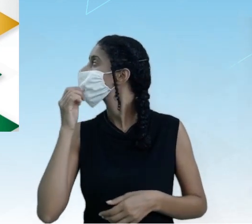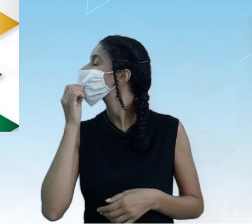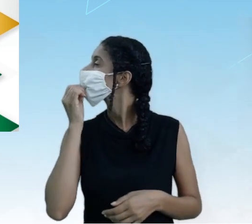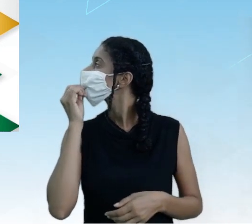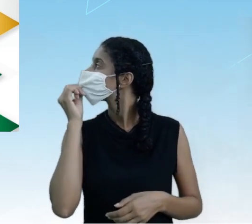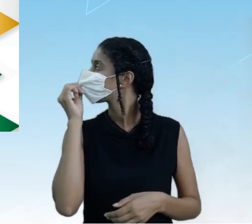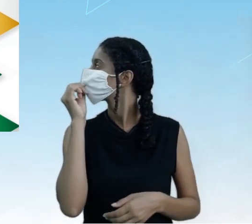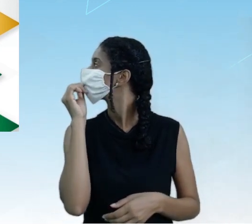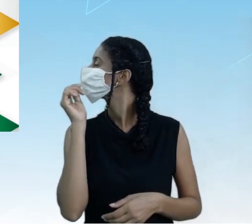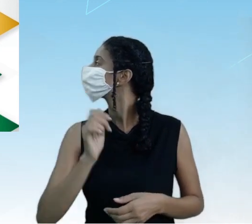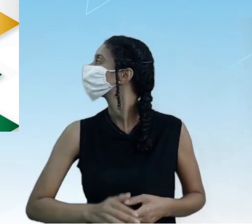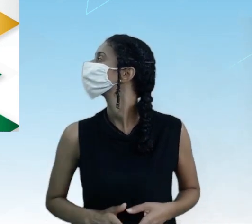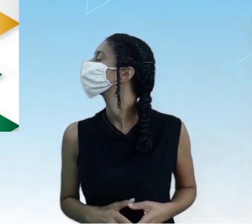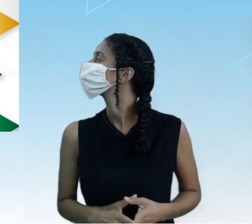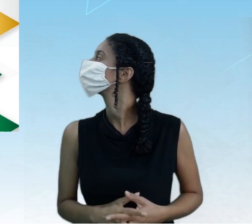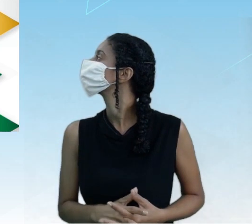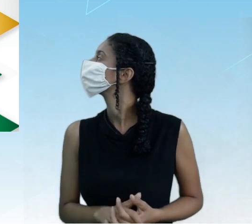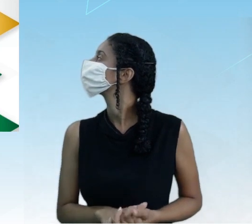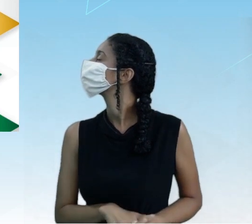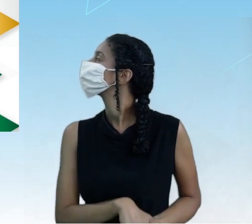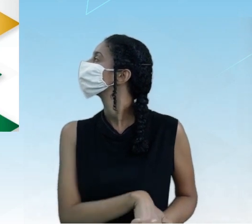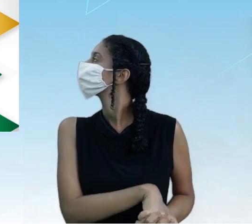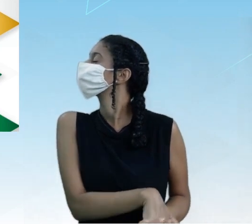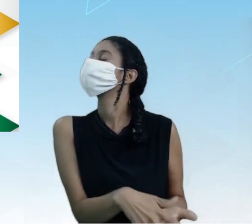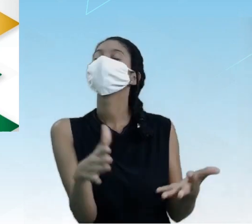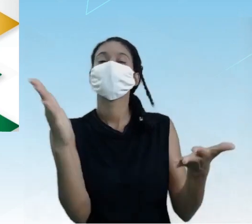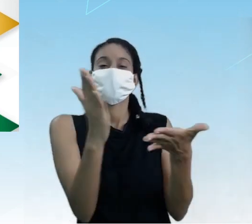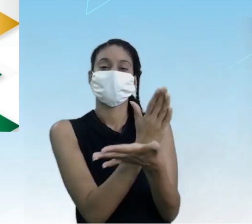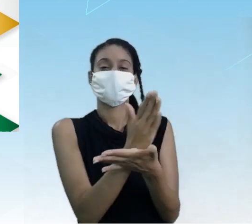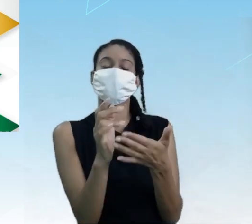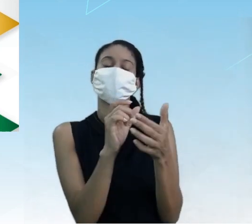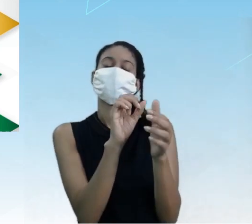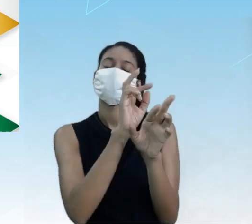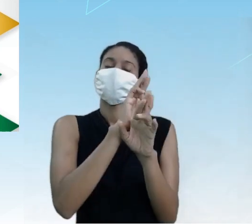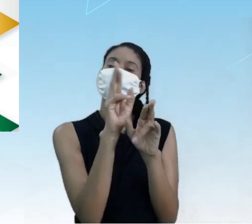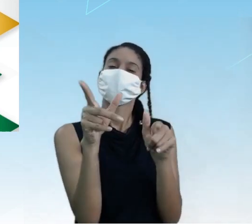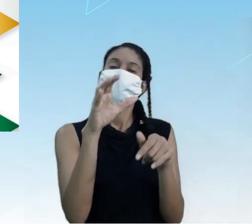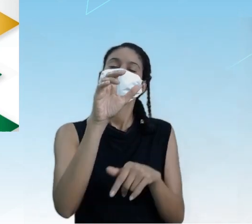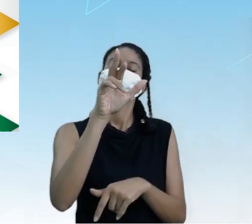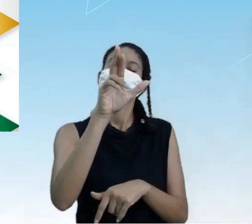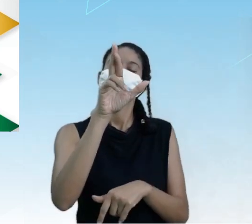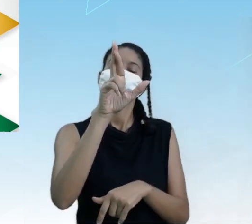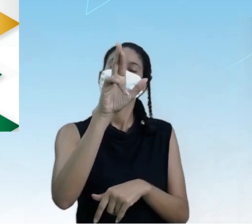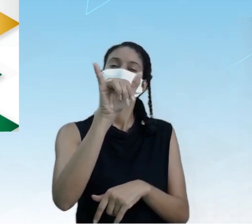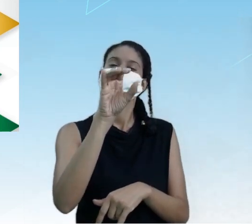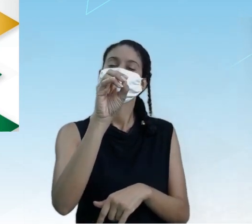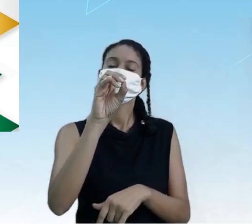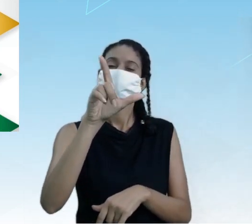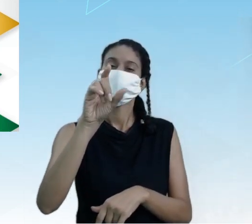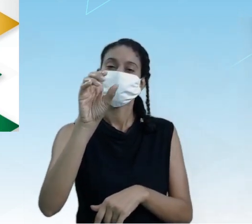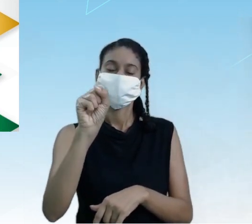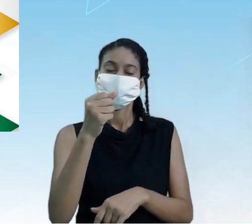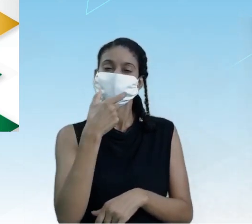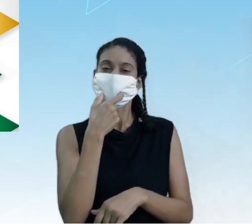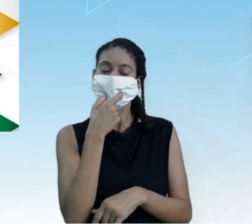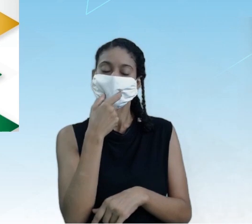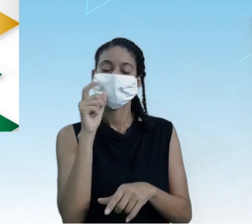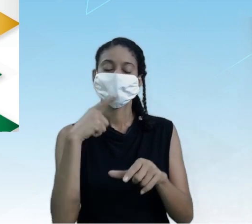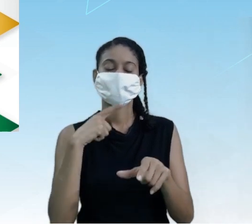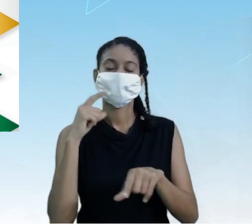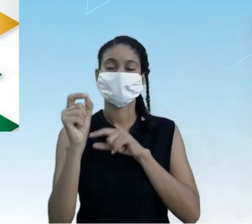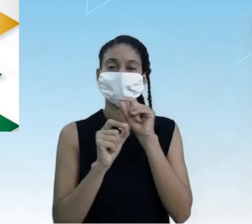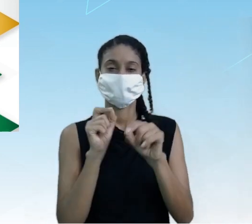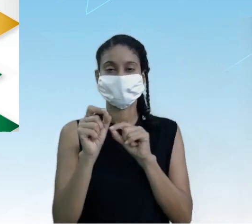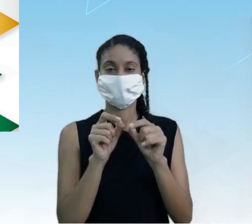English based in Honduras, algumas variações de crioulos, aí de inglês crioulo em